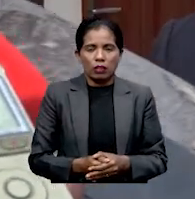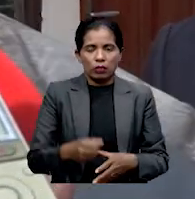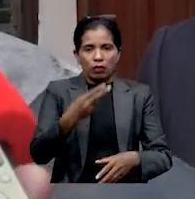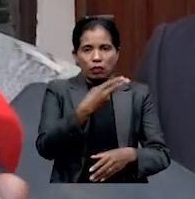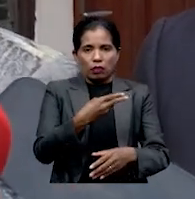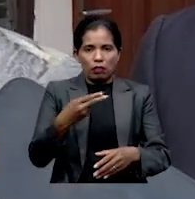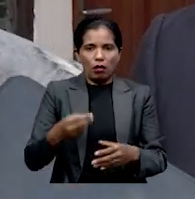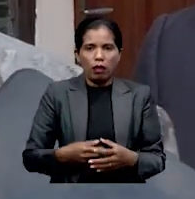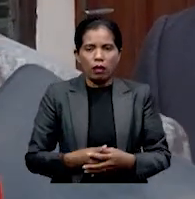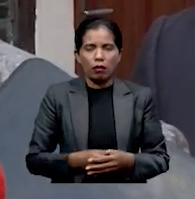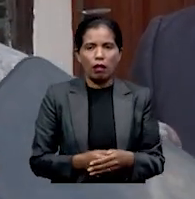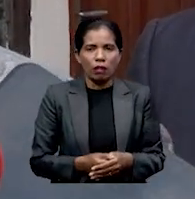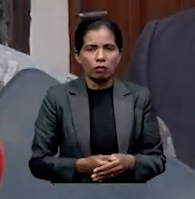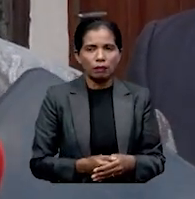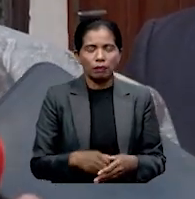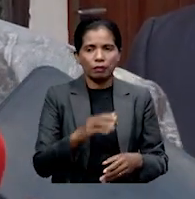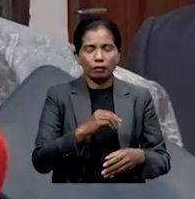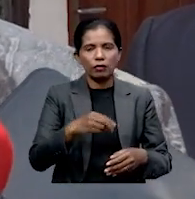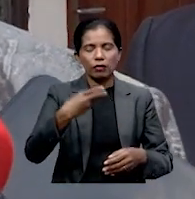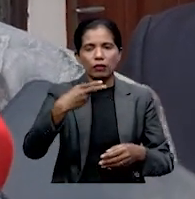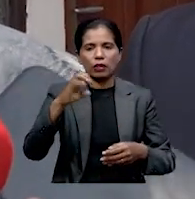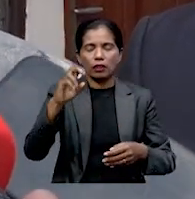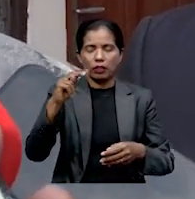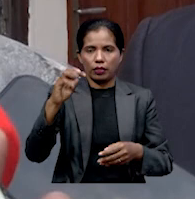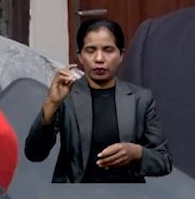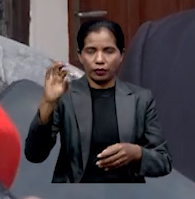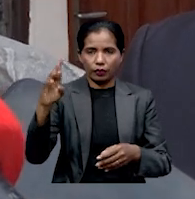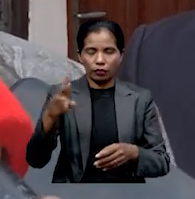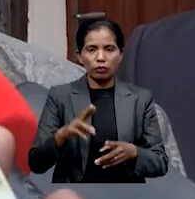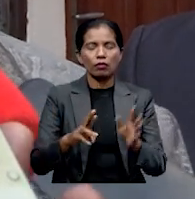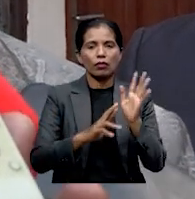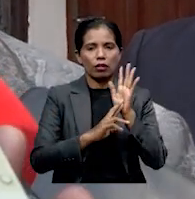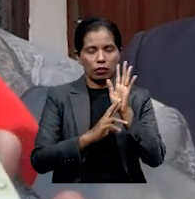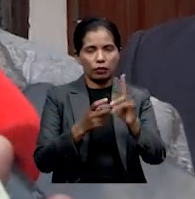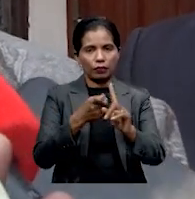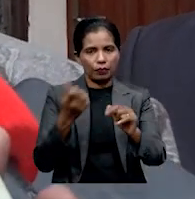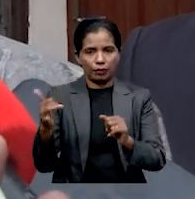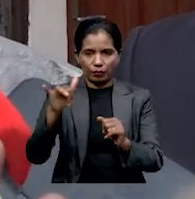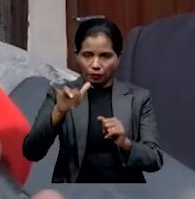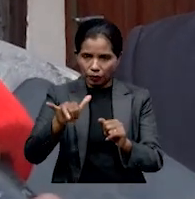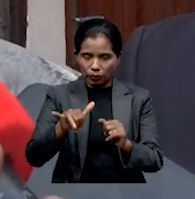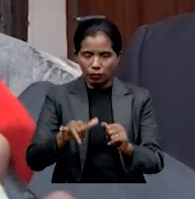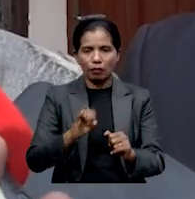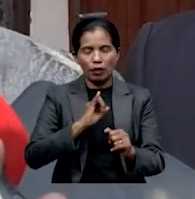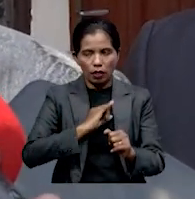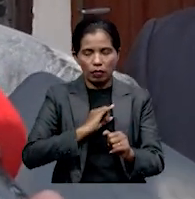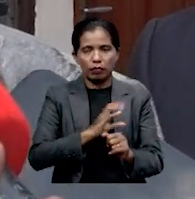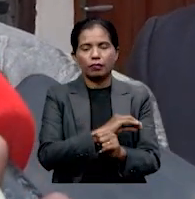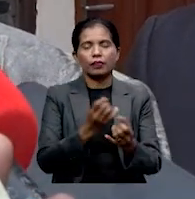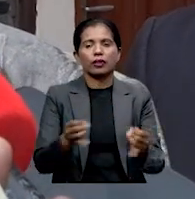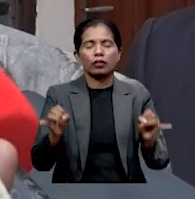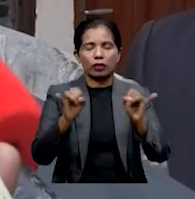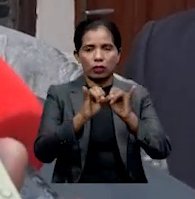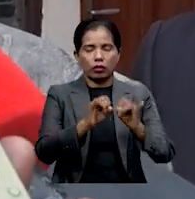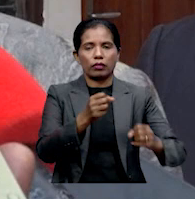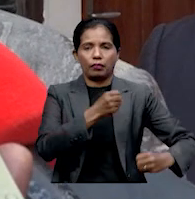Indonésia Hendro Priyono. Recomendação mais sincera e ao colaboro instituição Forças